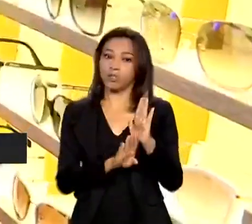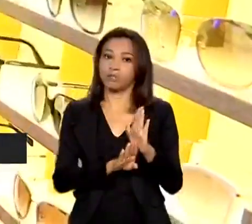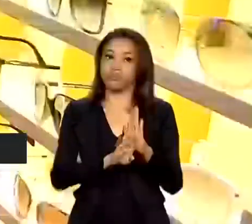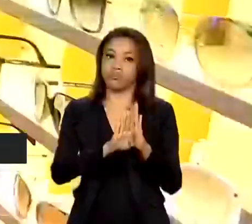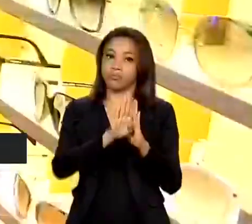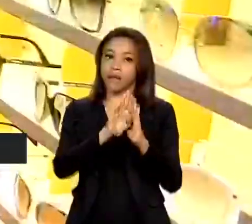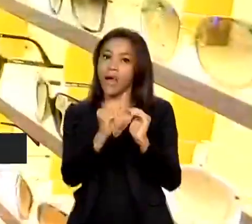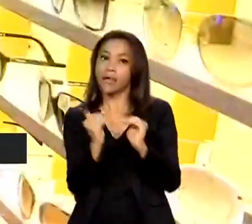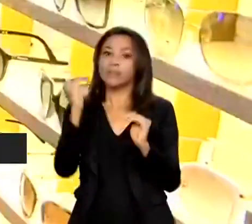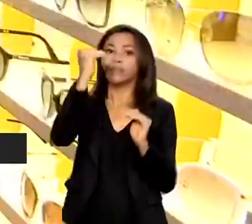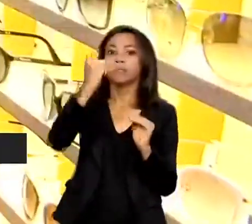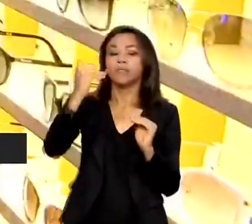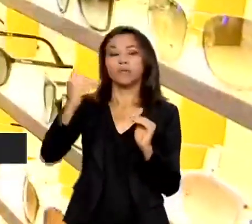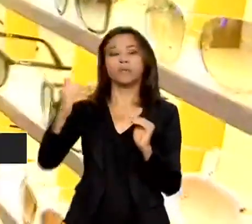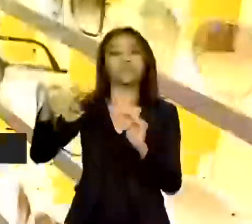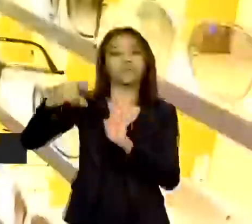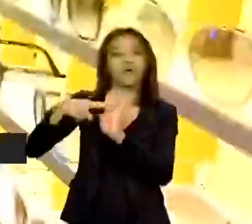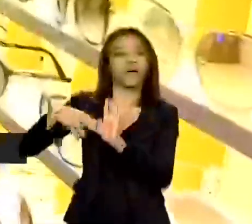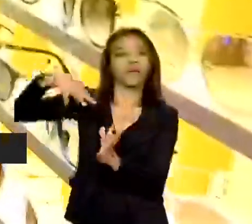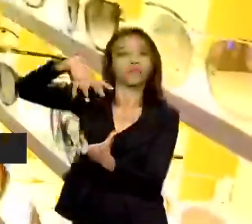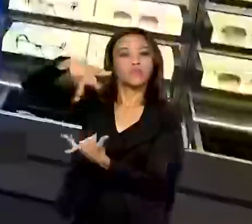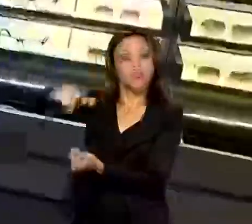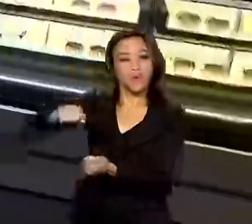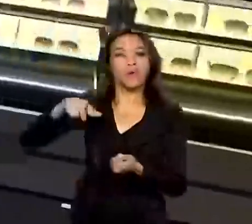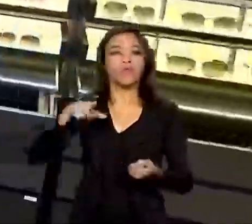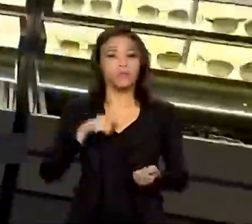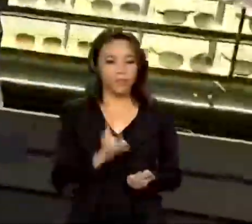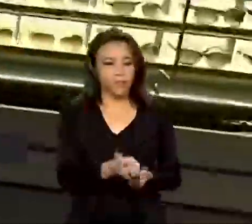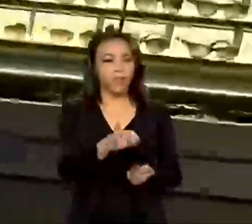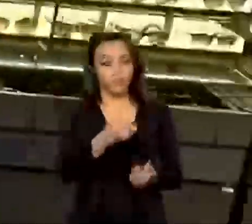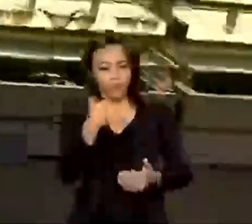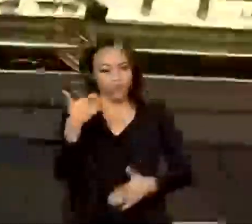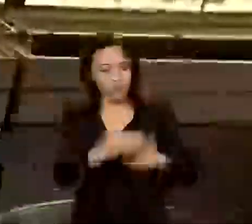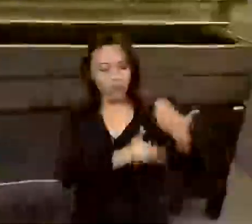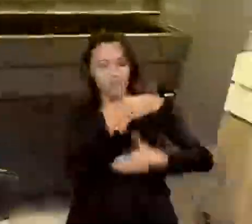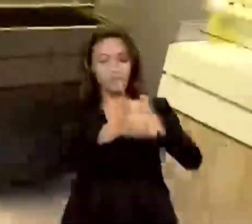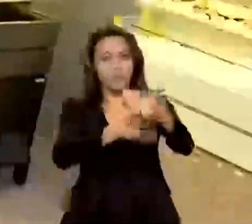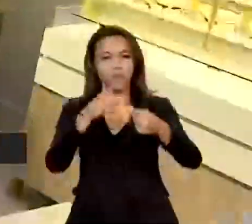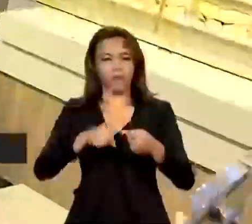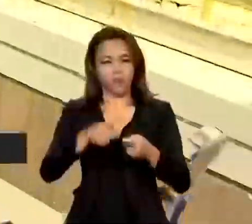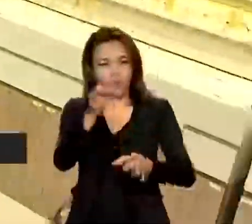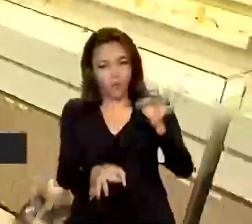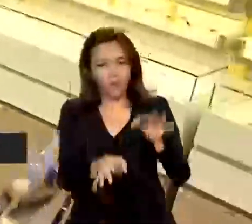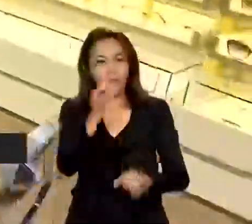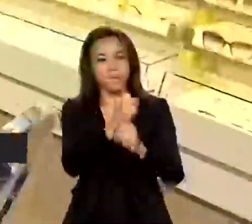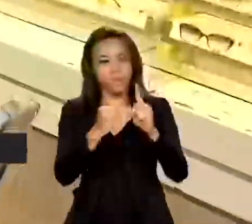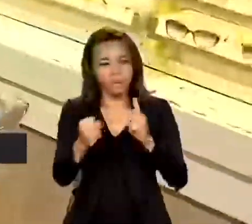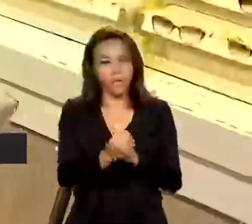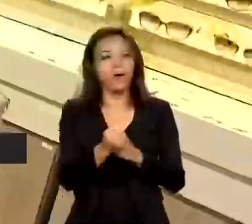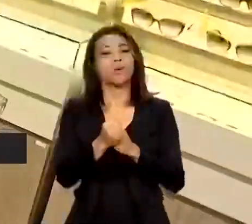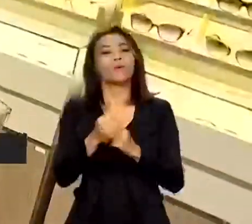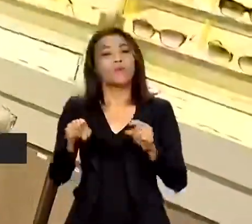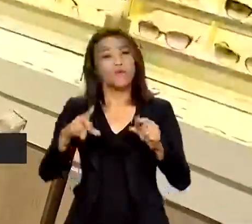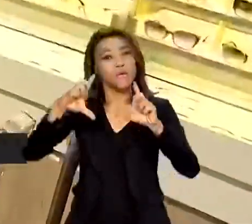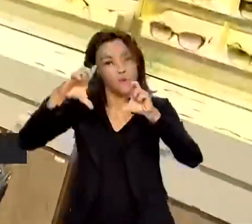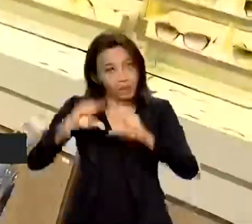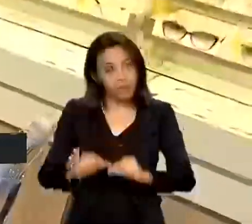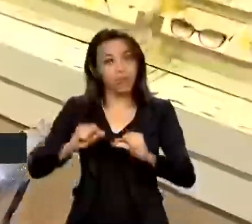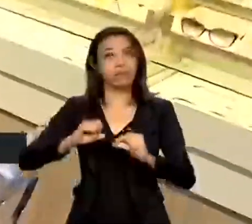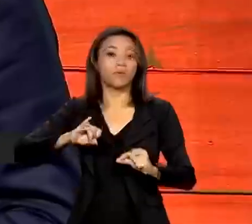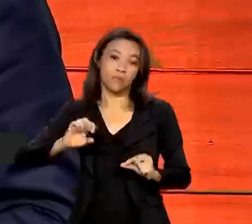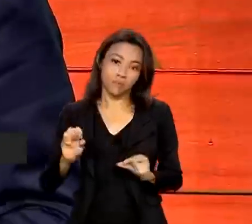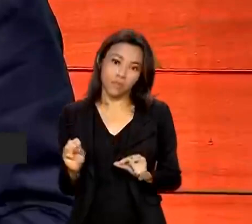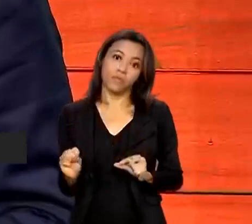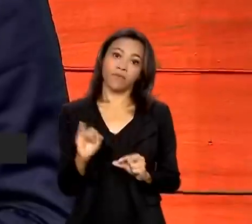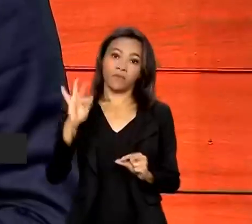mundial, compatibilizando responsabilidade fiscal e desenvolvimento com justiça social e baixas taxas de